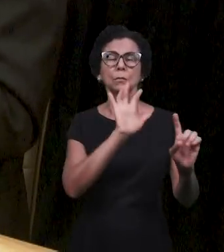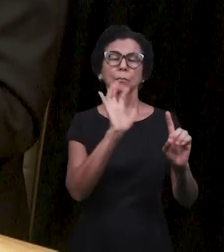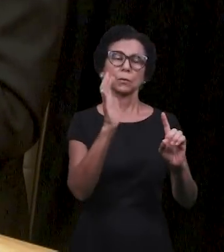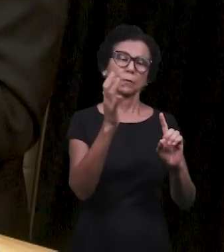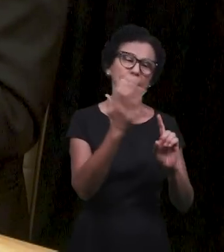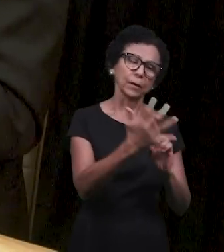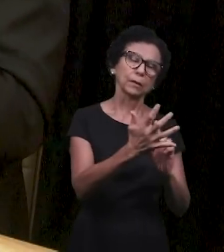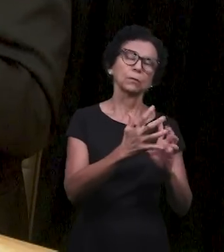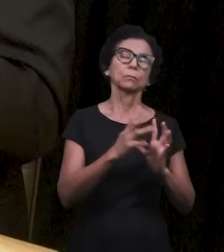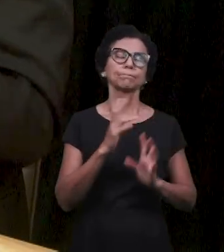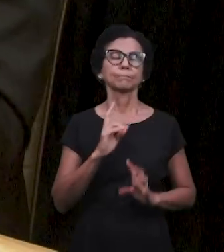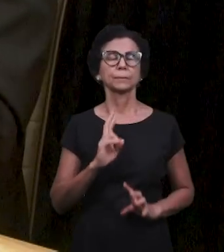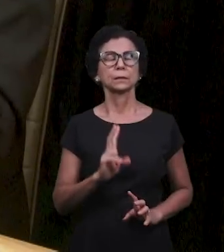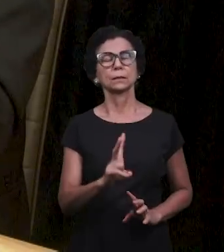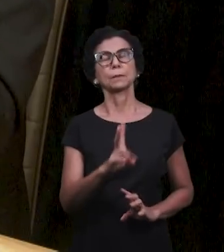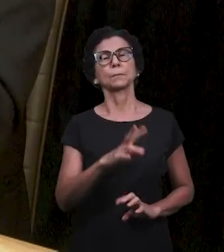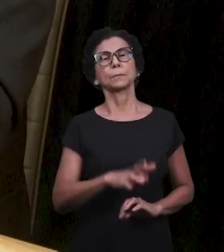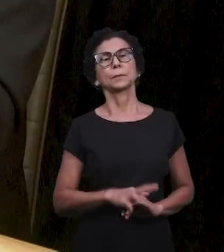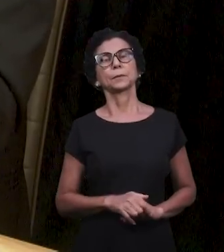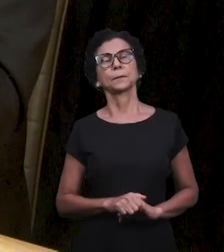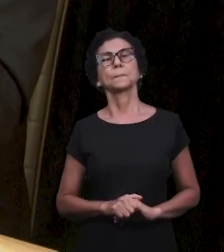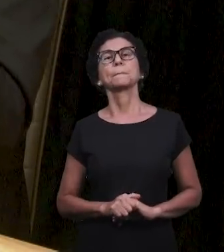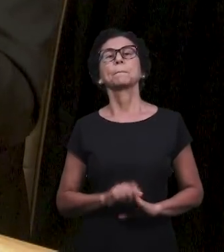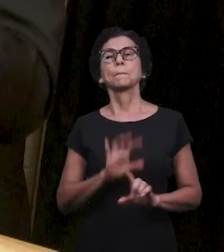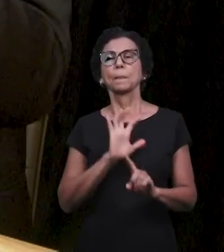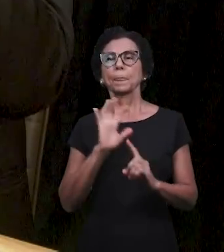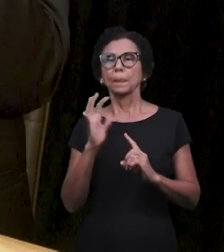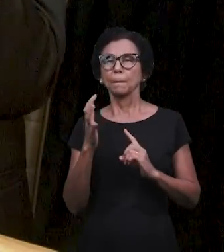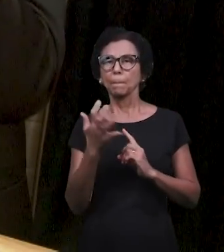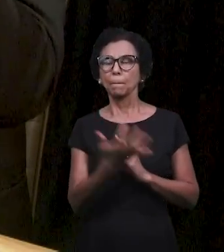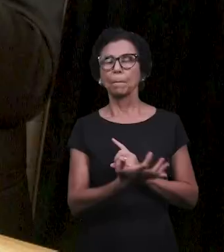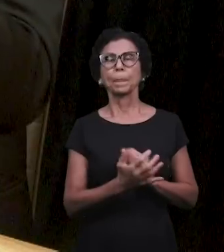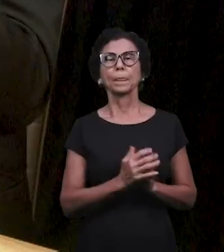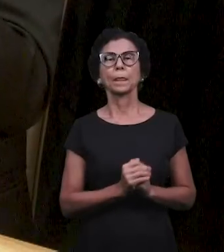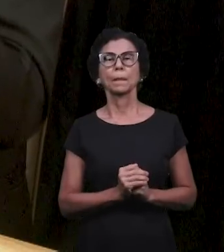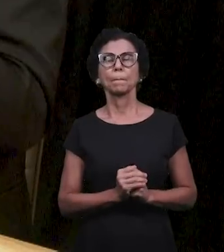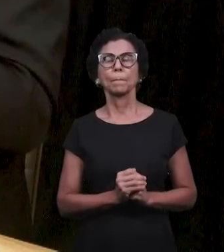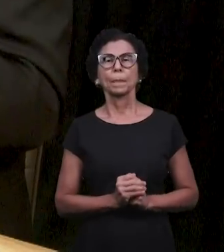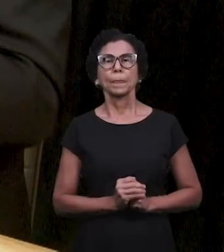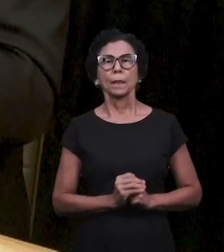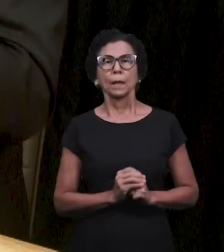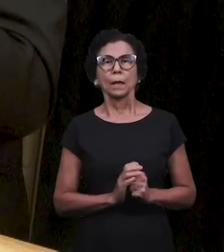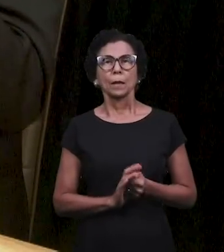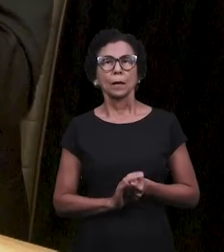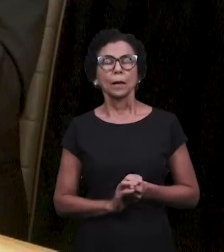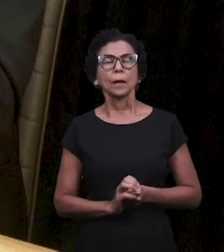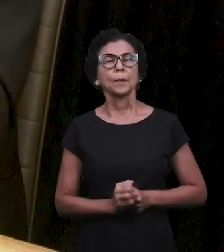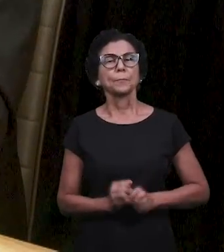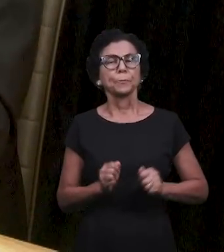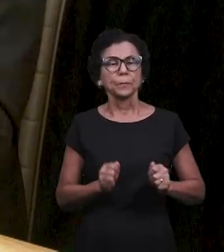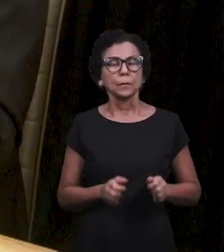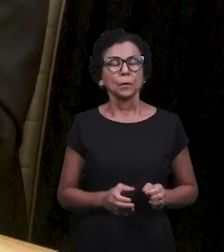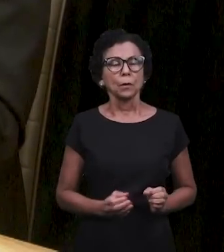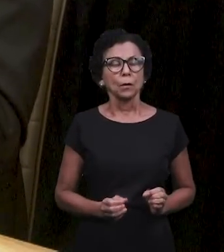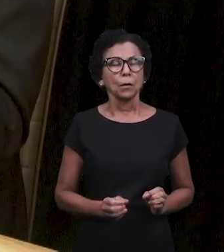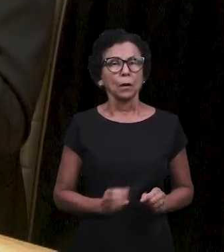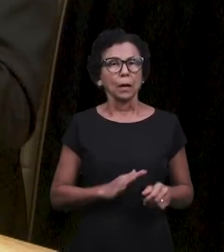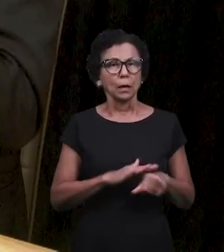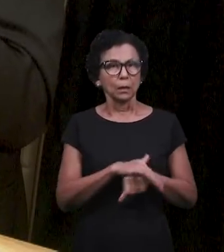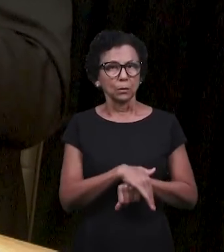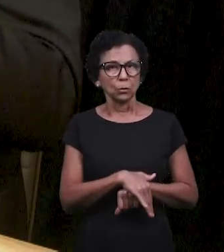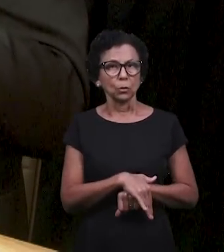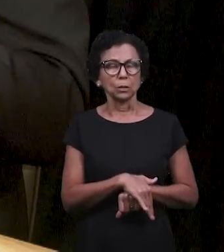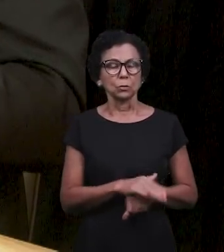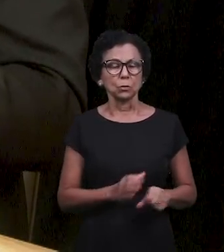a Deus. Veio de Deus. Foi o Senhor que colocou ali, que proveu a coluna de nuvem, a coluna de